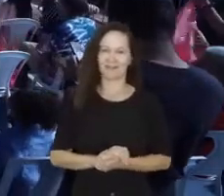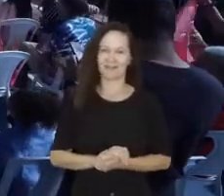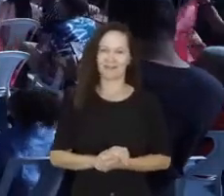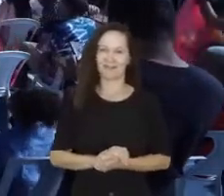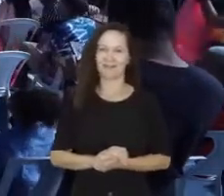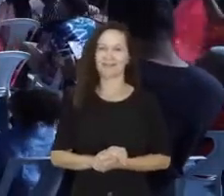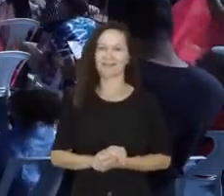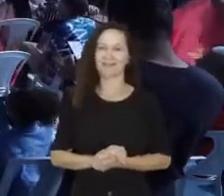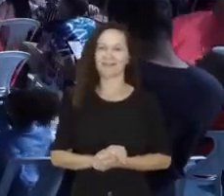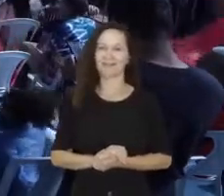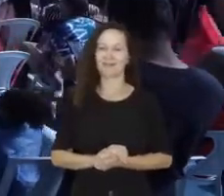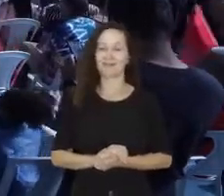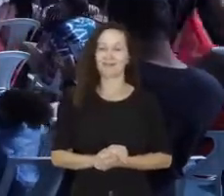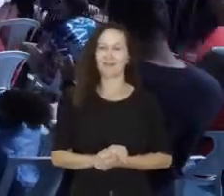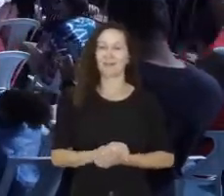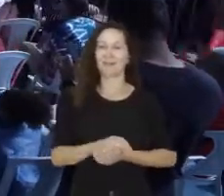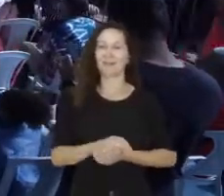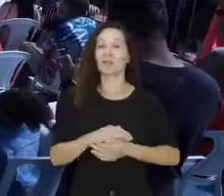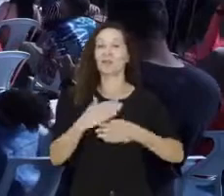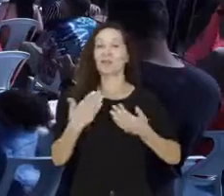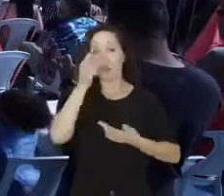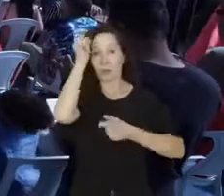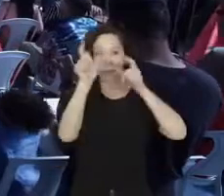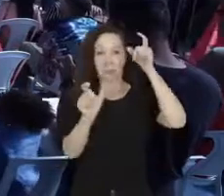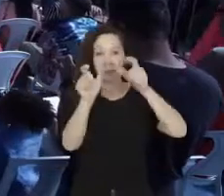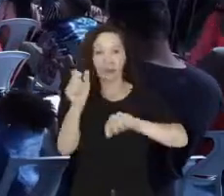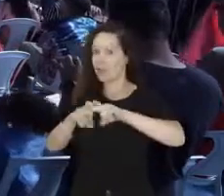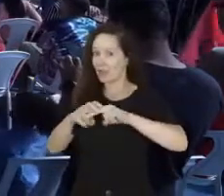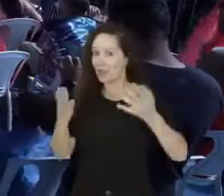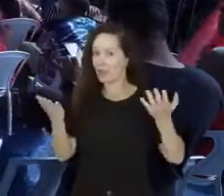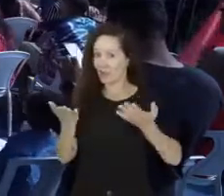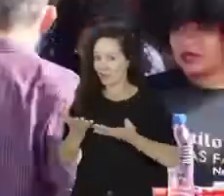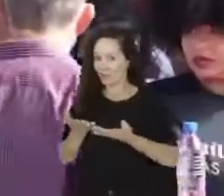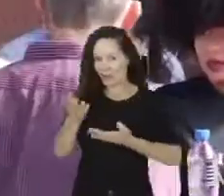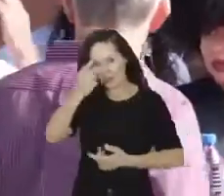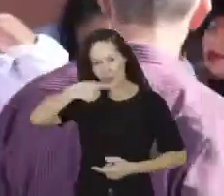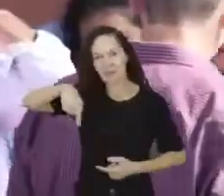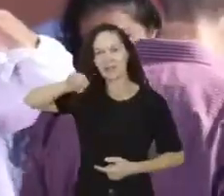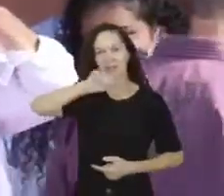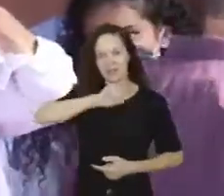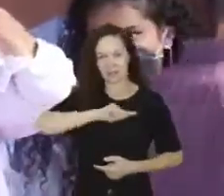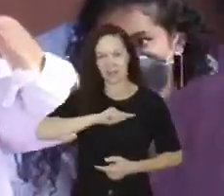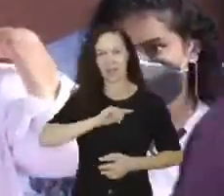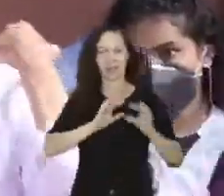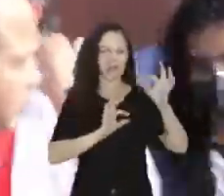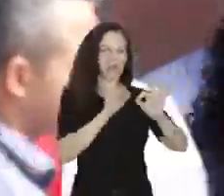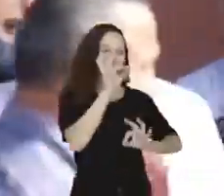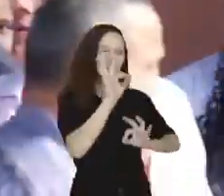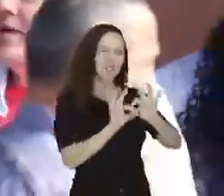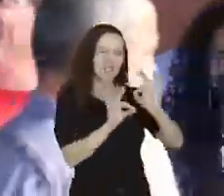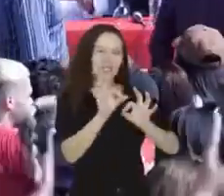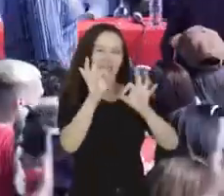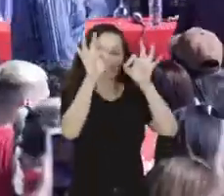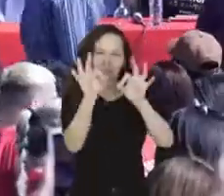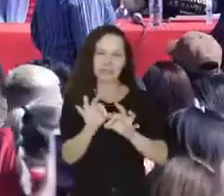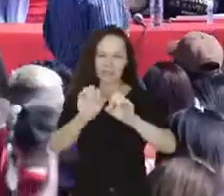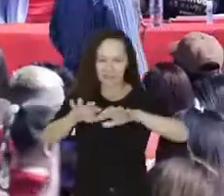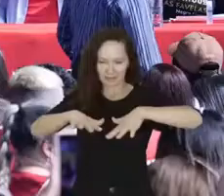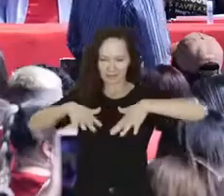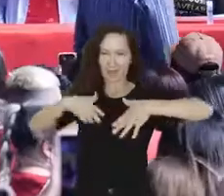Gente, vamos sentando agora que a gente vai organizar direitinho a nossa mesa aqui para poder bater um